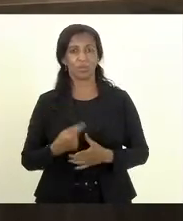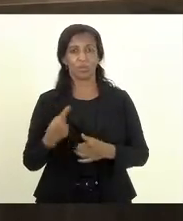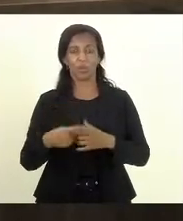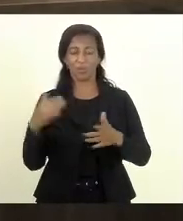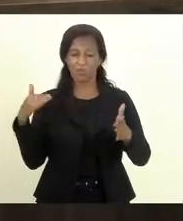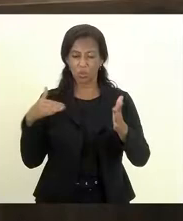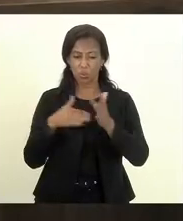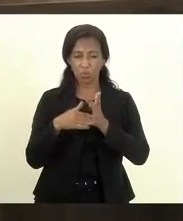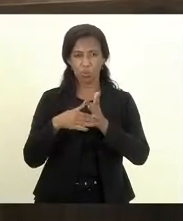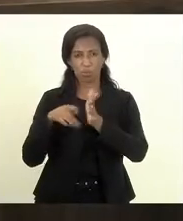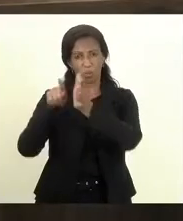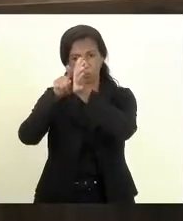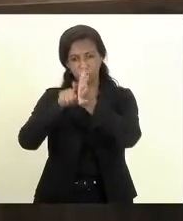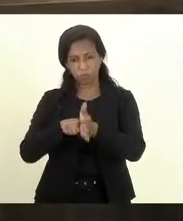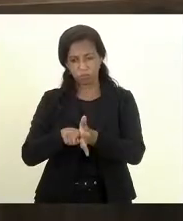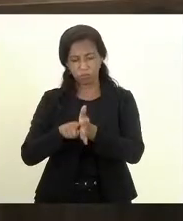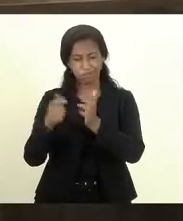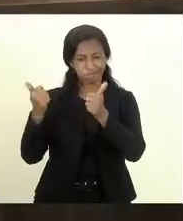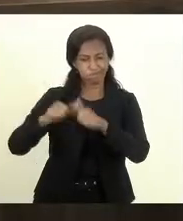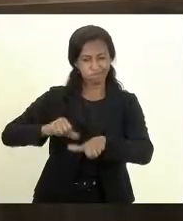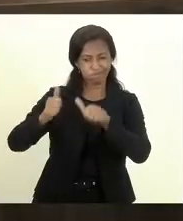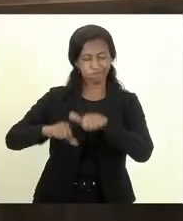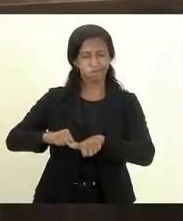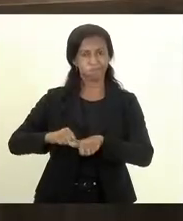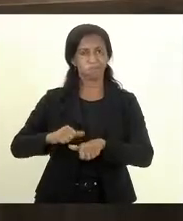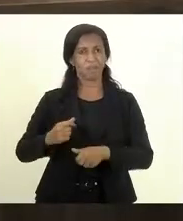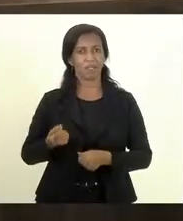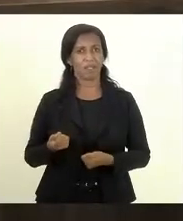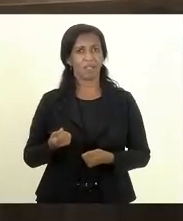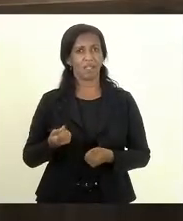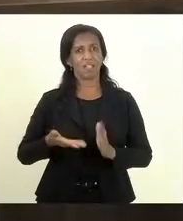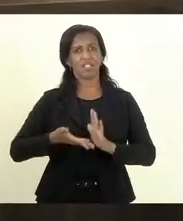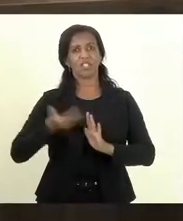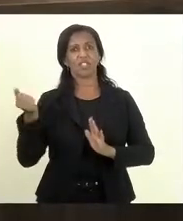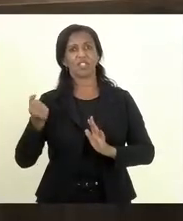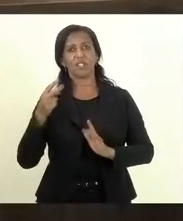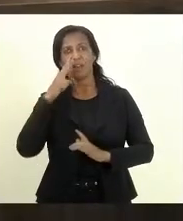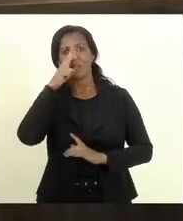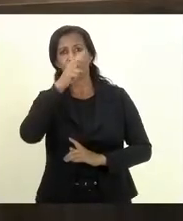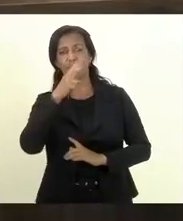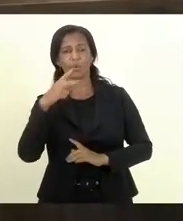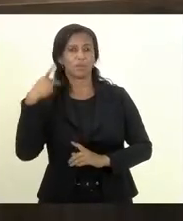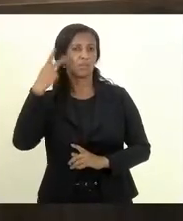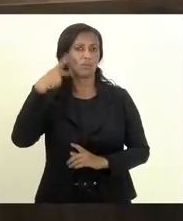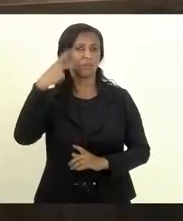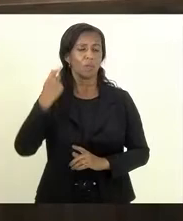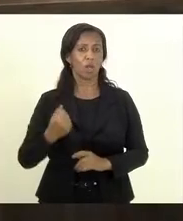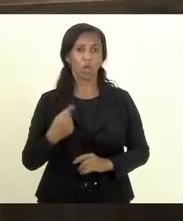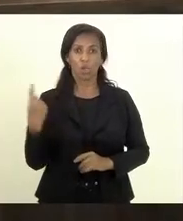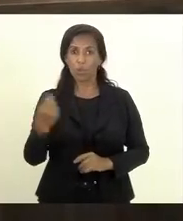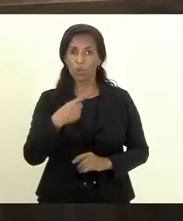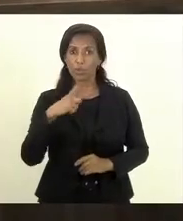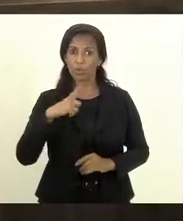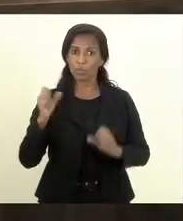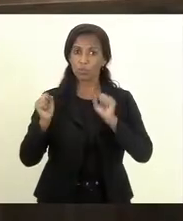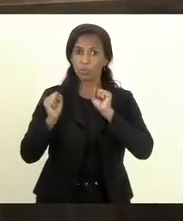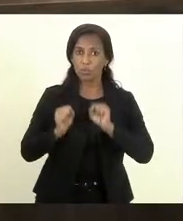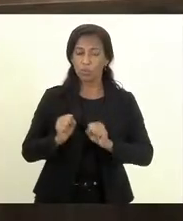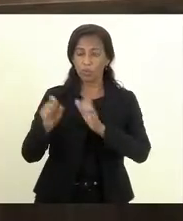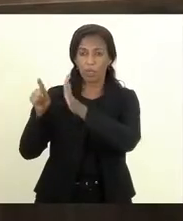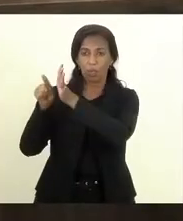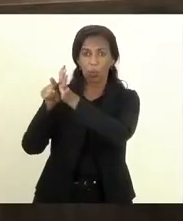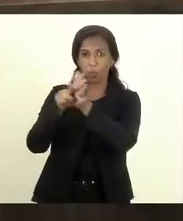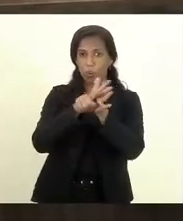última análise, esse projeto acaba tirando força do próprio parlamento. Nós temos o poder de fiscalização dos atos do